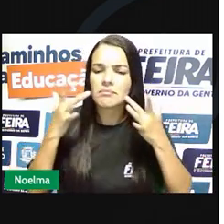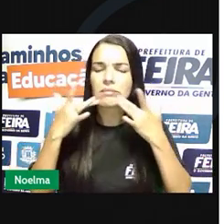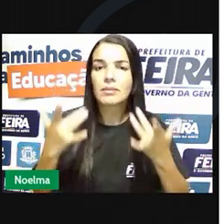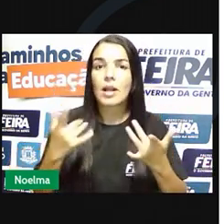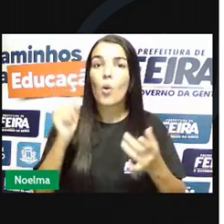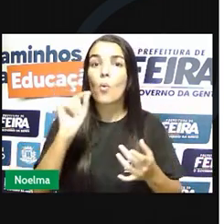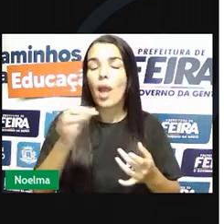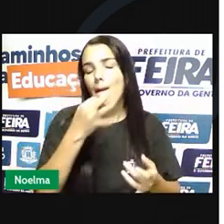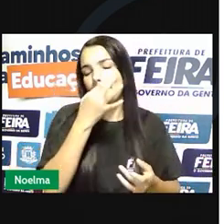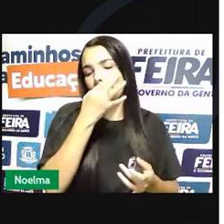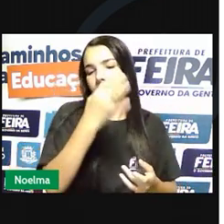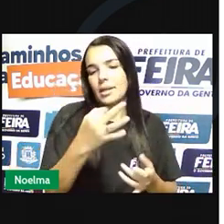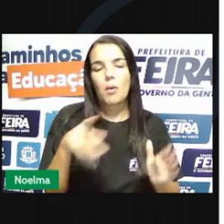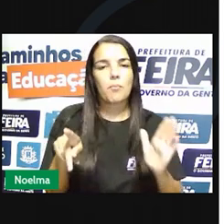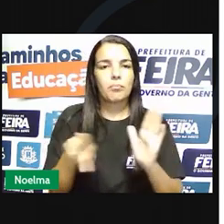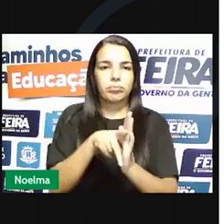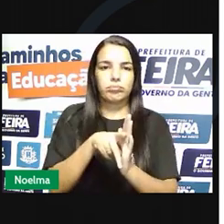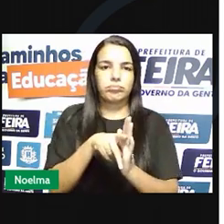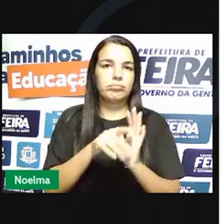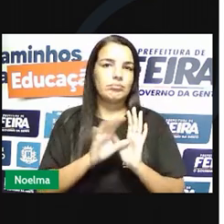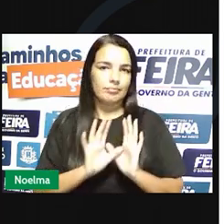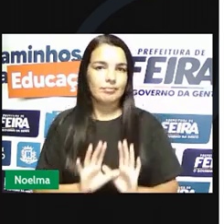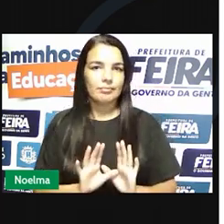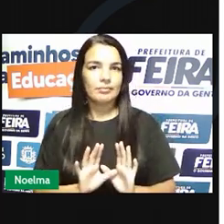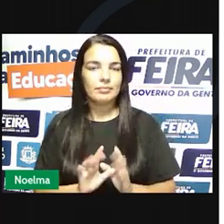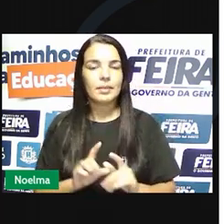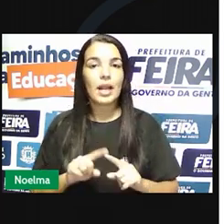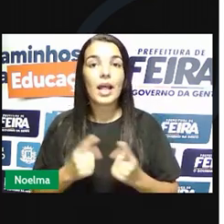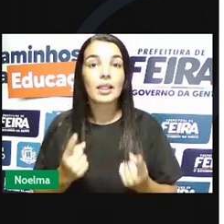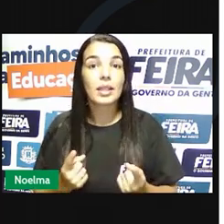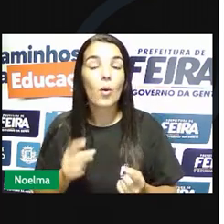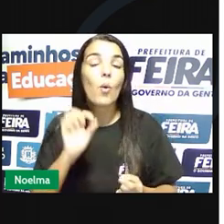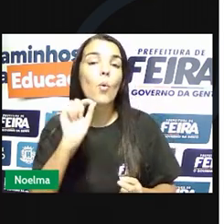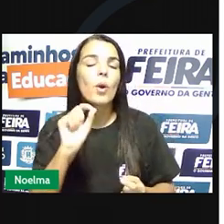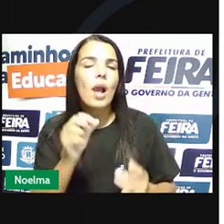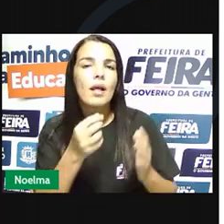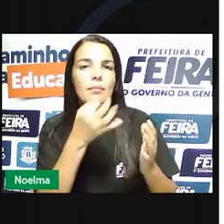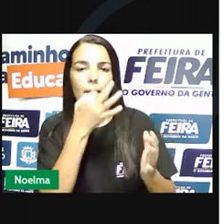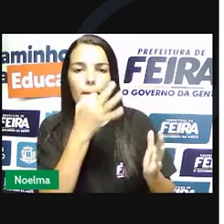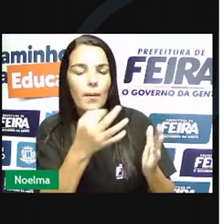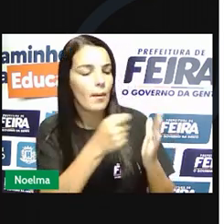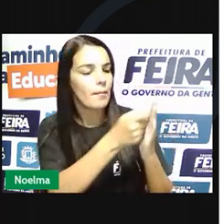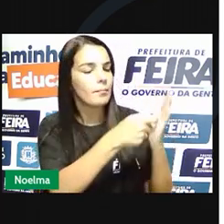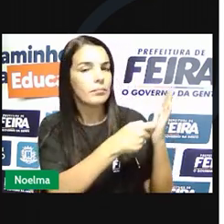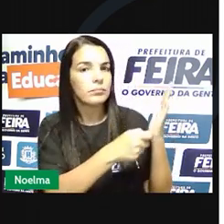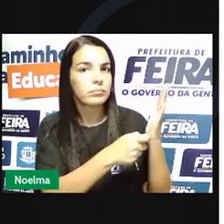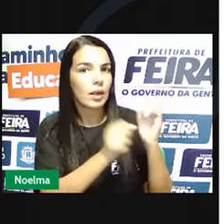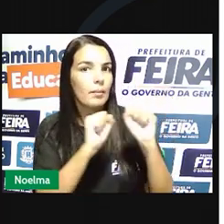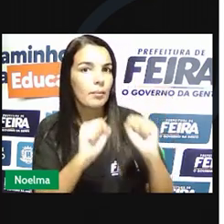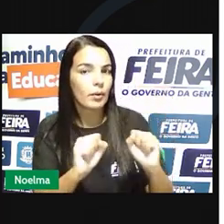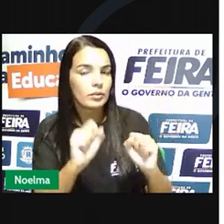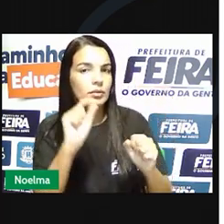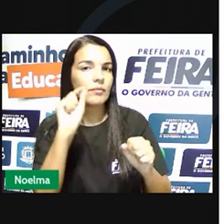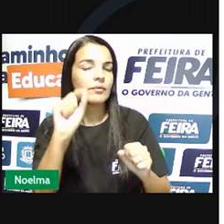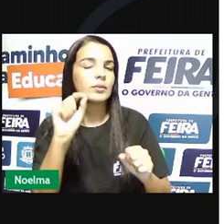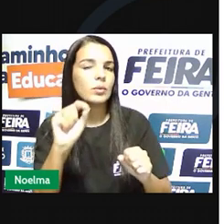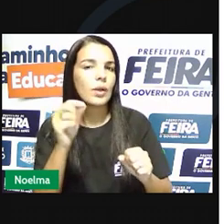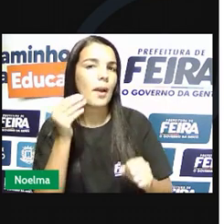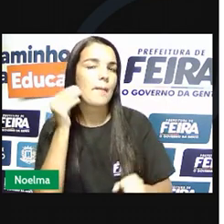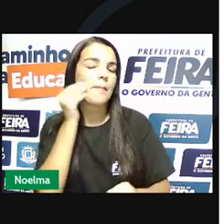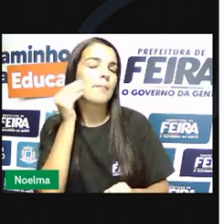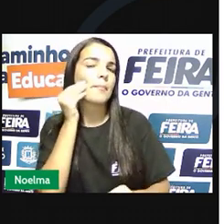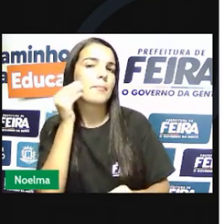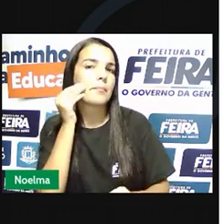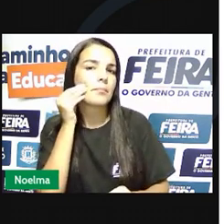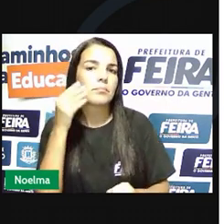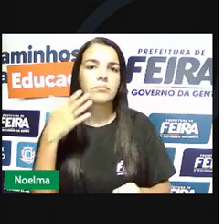de vista, quando necessário, certo? Então vejam, a dissertação ela pode ser expositiva, quando você apresenta o ponto